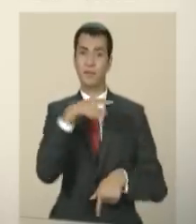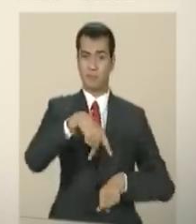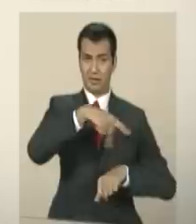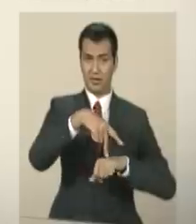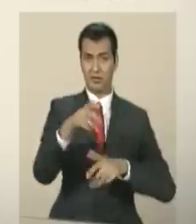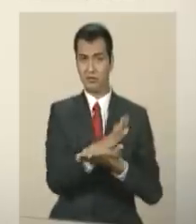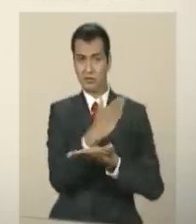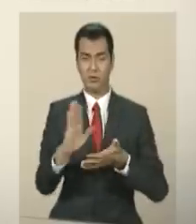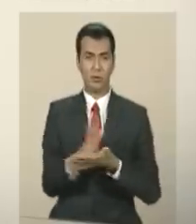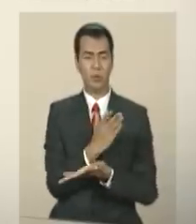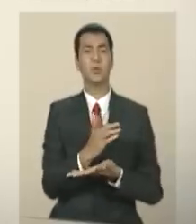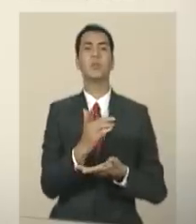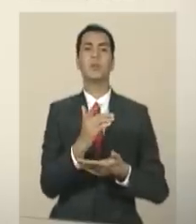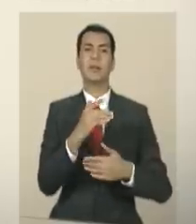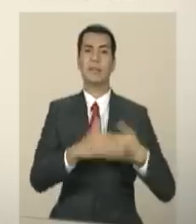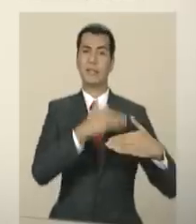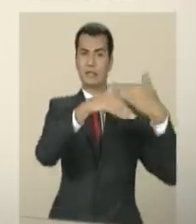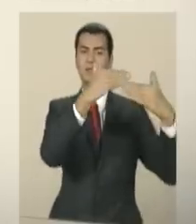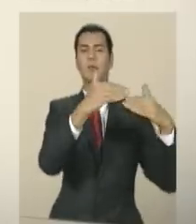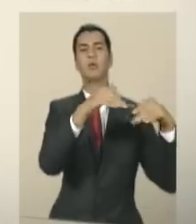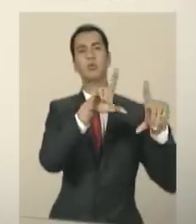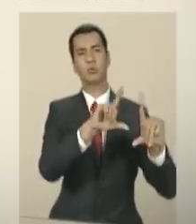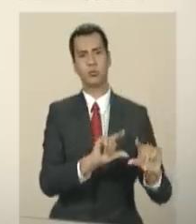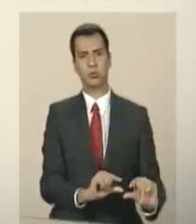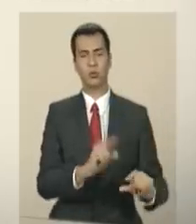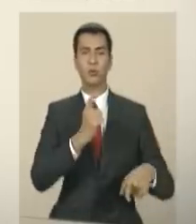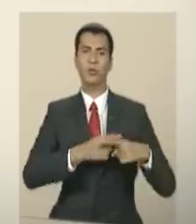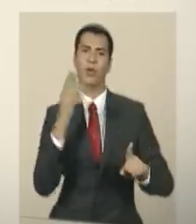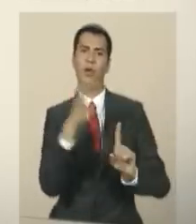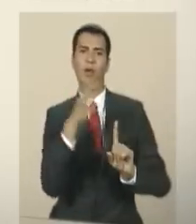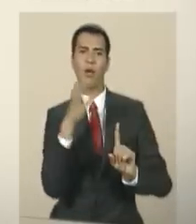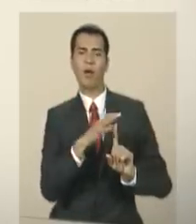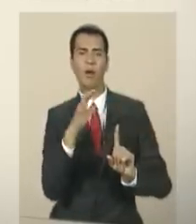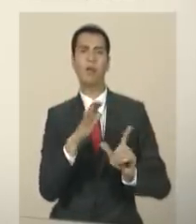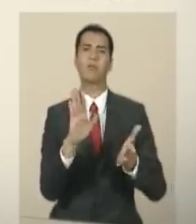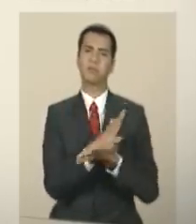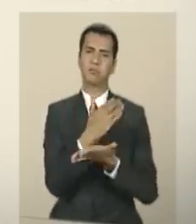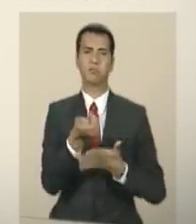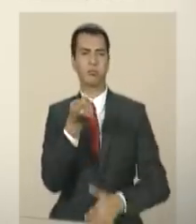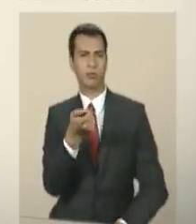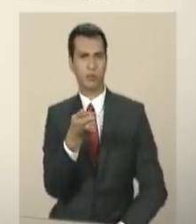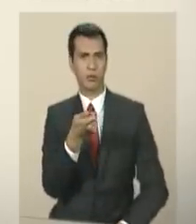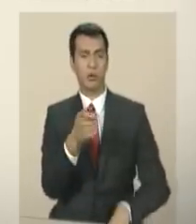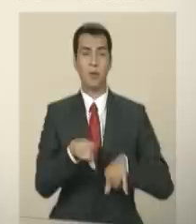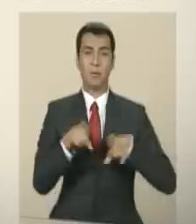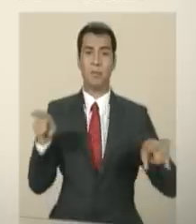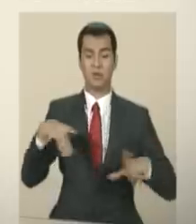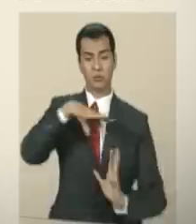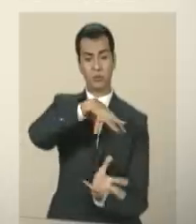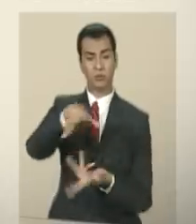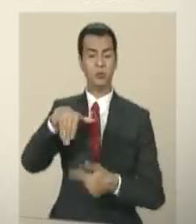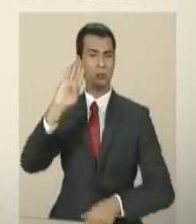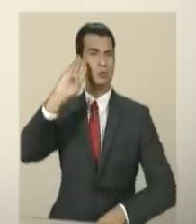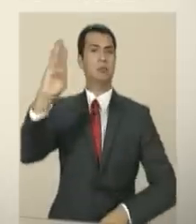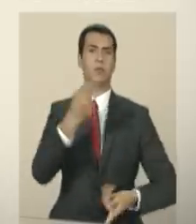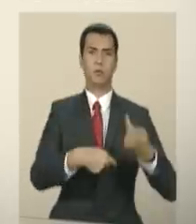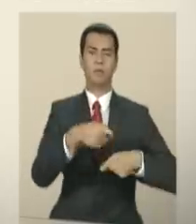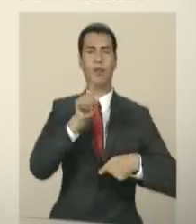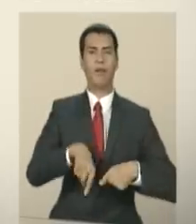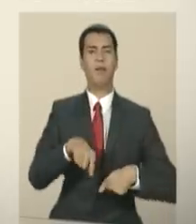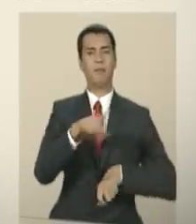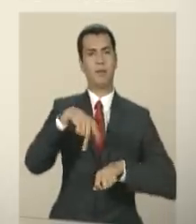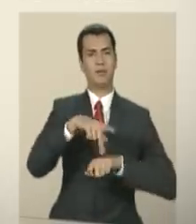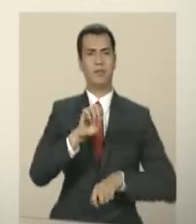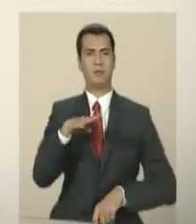porque foram atingidos por efeitos indiretos Mas quem sustenta o crescimento Mundial são esses países